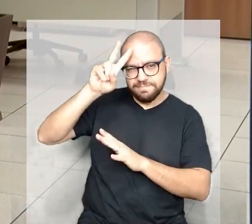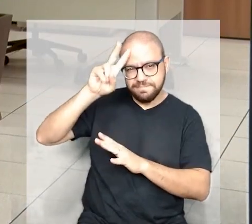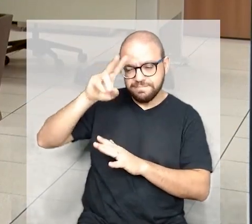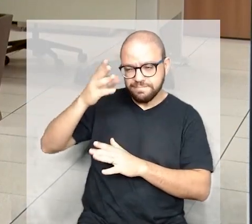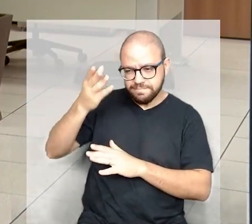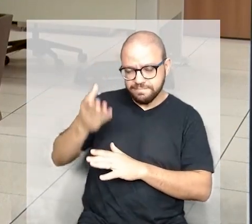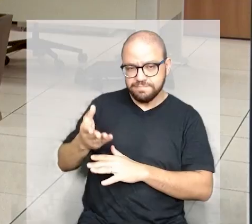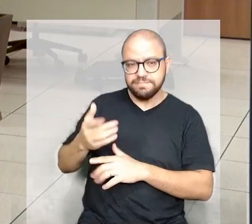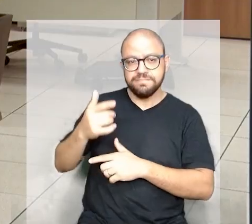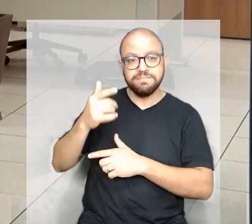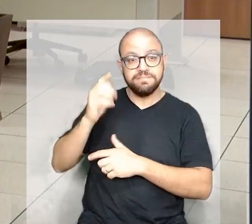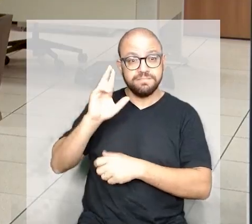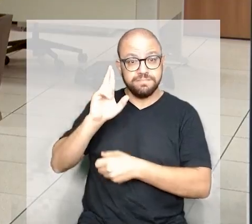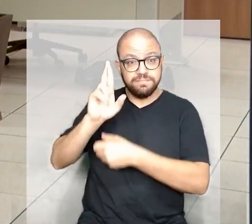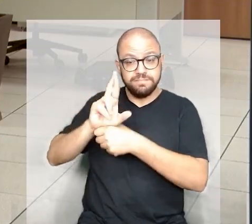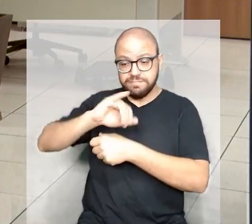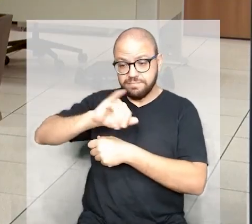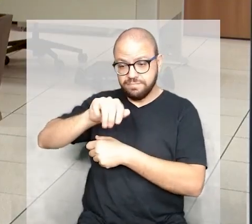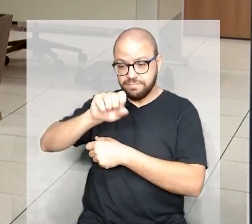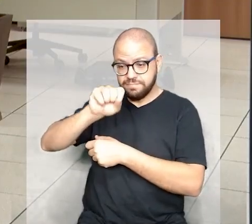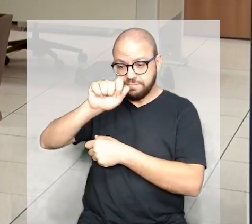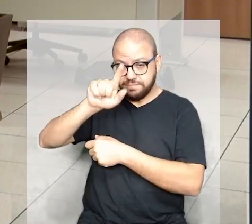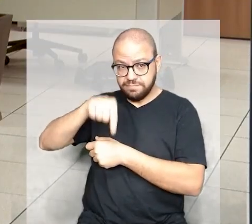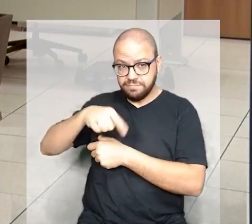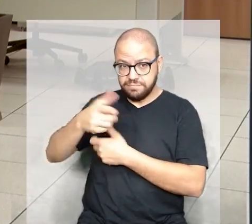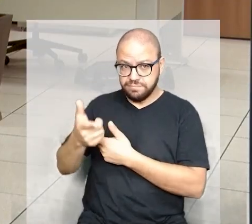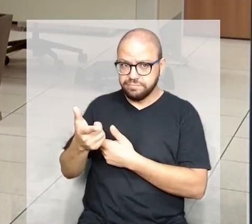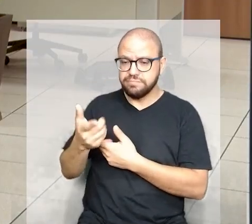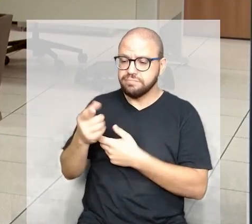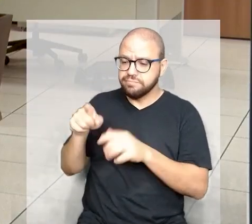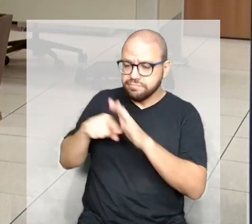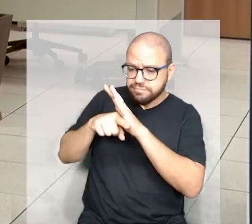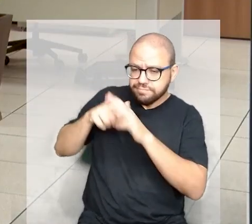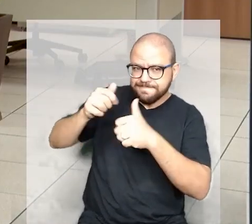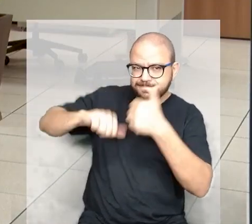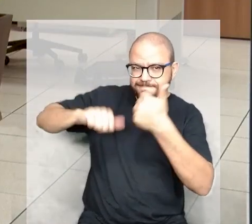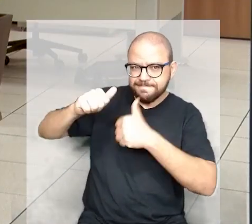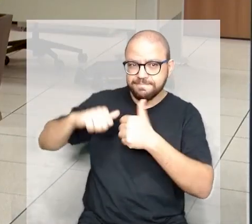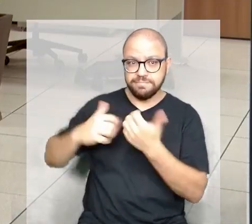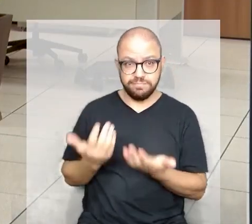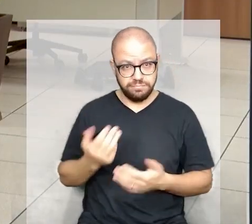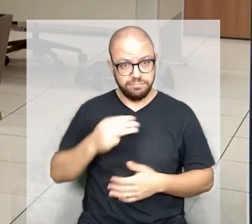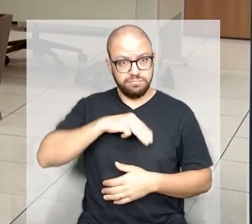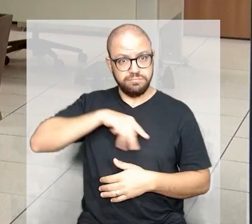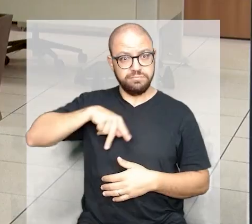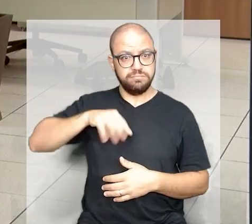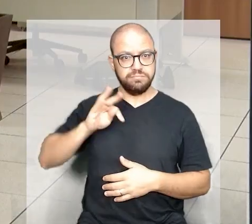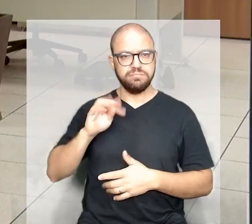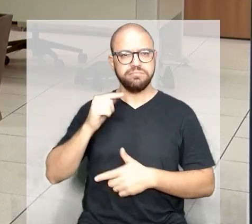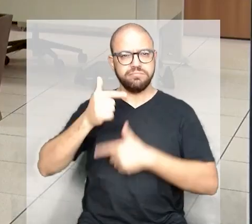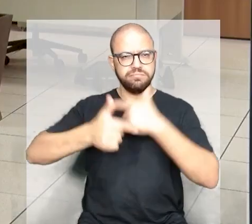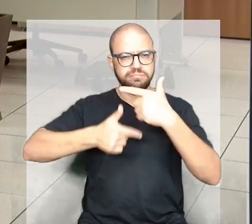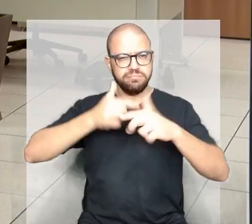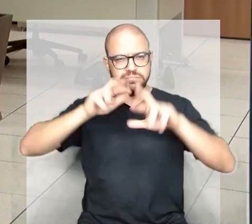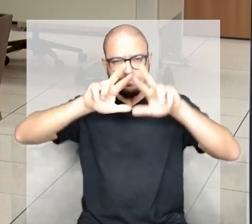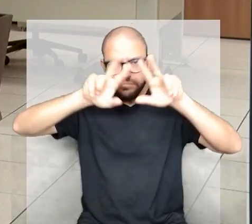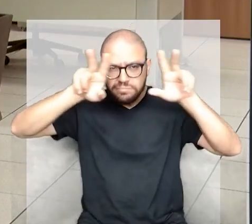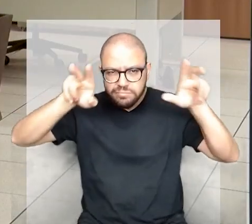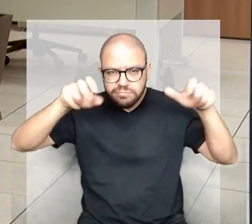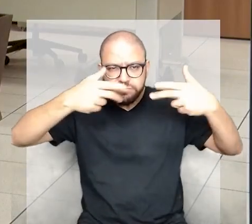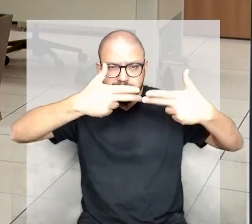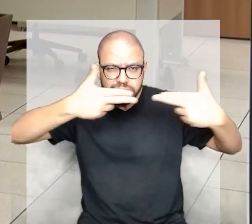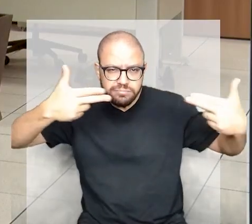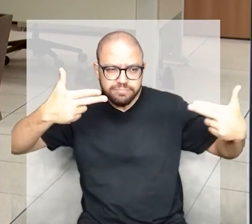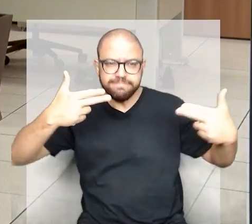do Procurador-Geral do Trabalho, José de Lima Ramos Pereira. Ao longo dos últimos anos, o MPT enfrentou temas desafiadores e